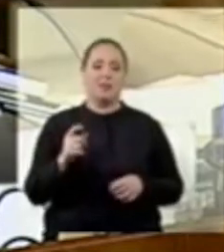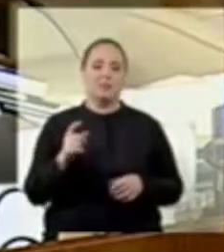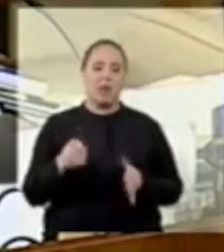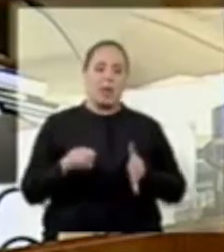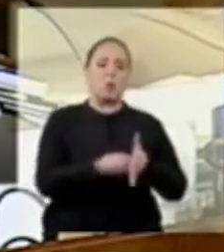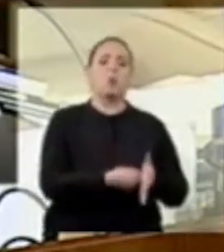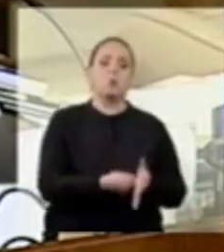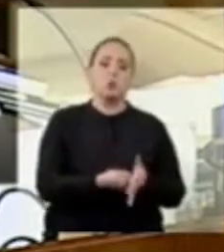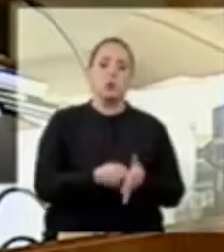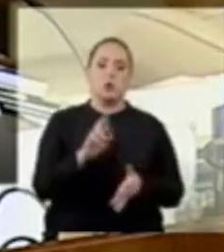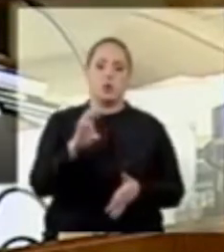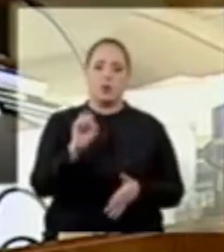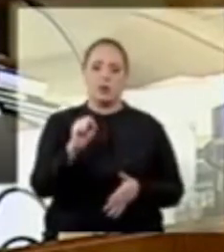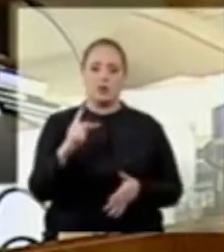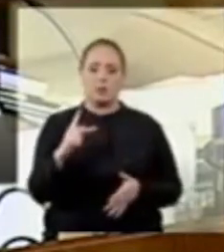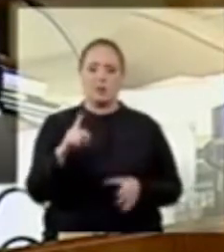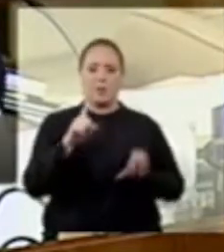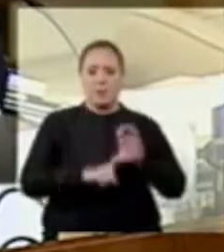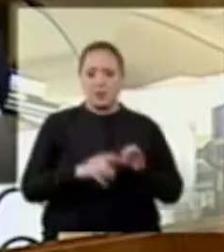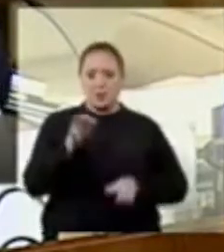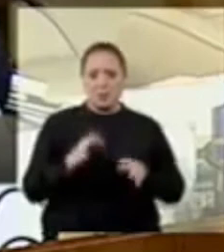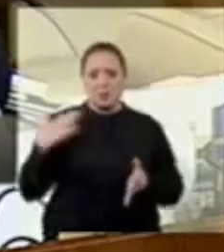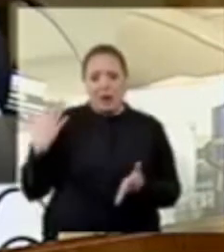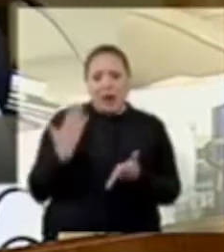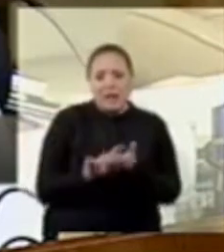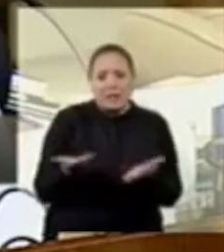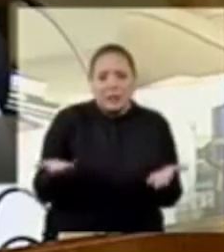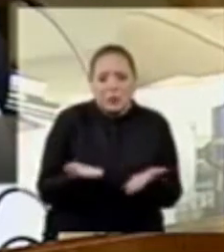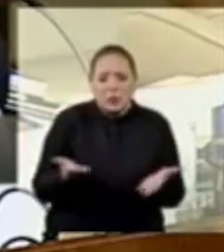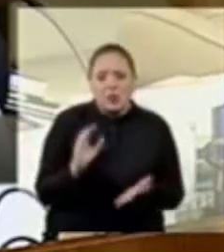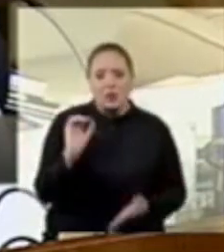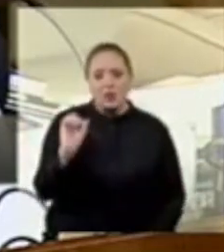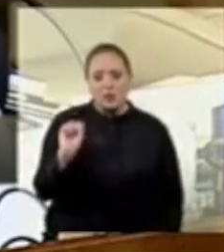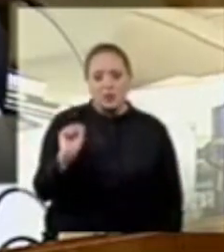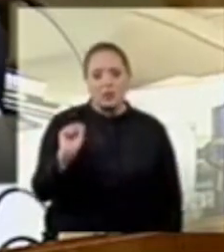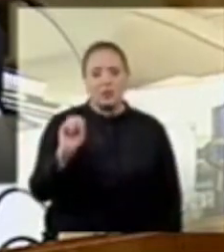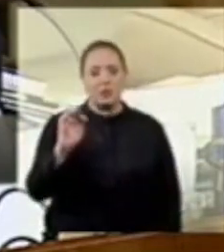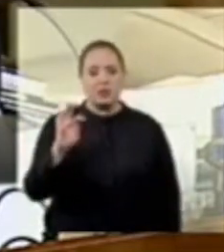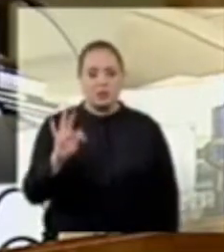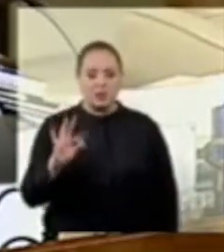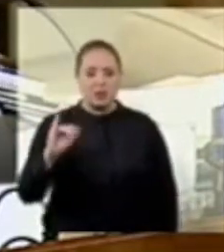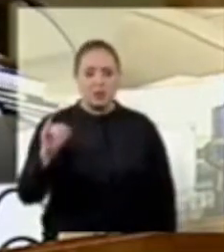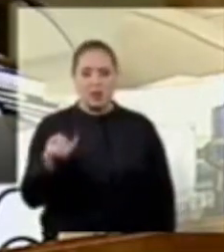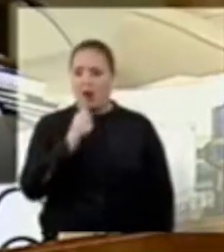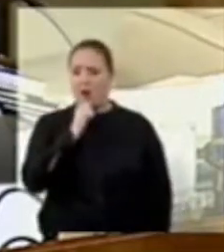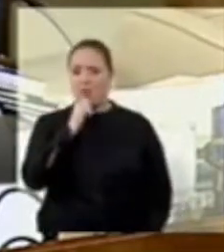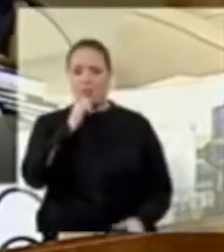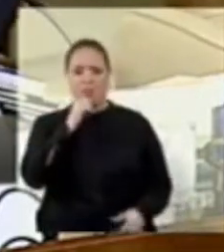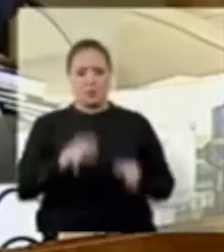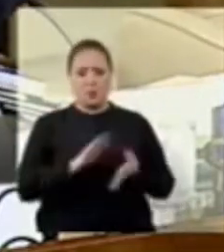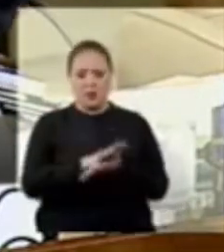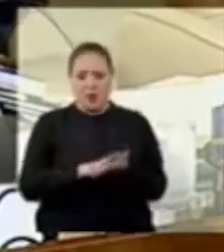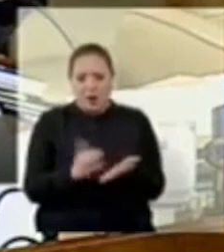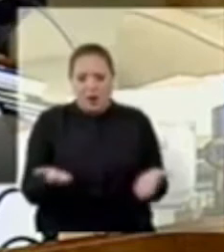especial se encontra pendente de julgamento até hoje no superior tribunal de justiça de modo que se